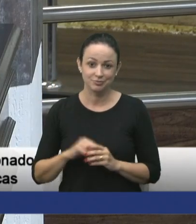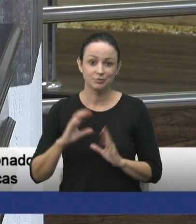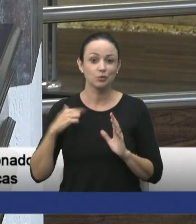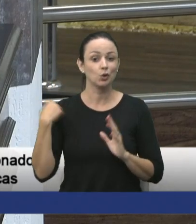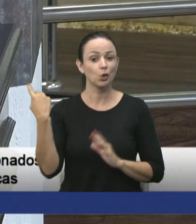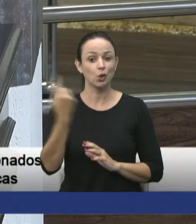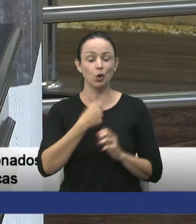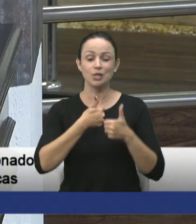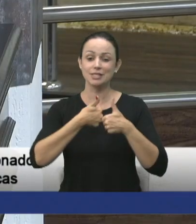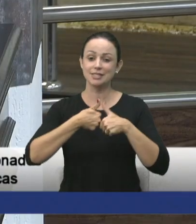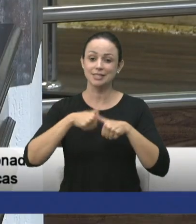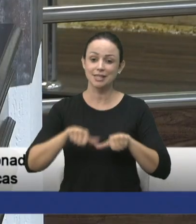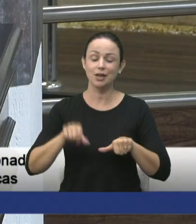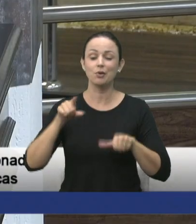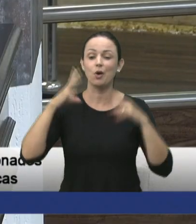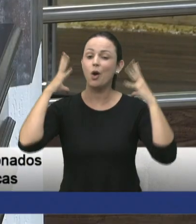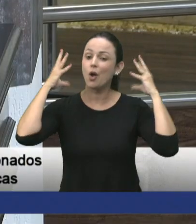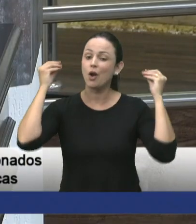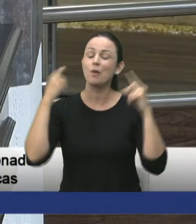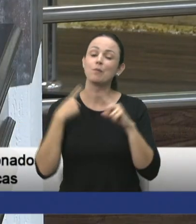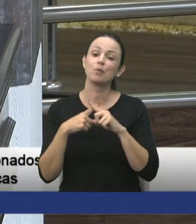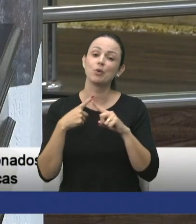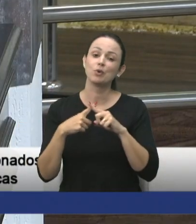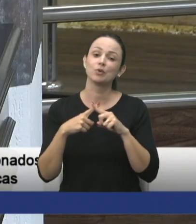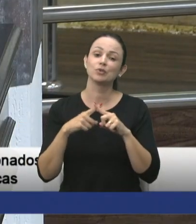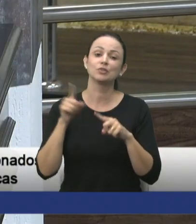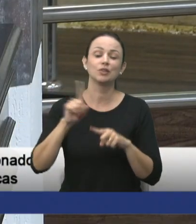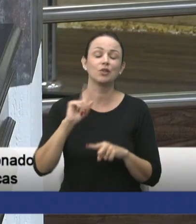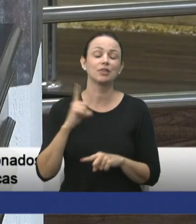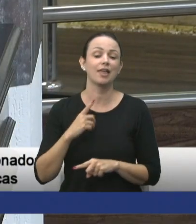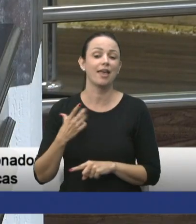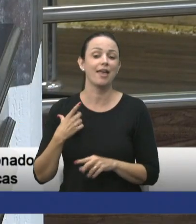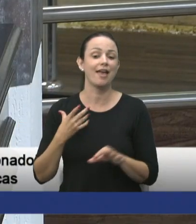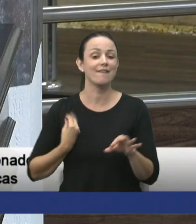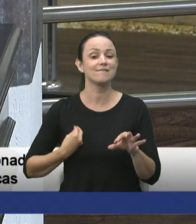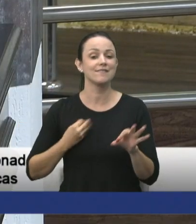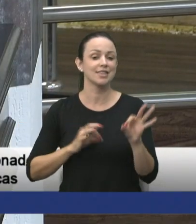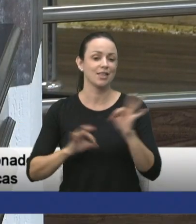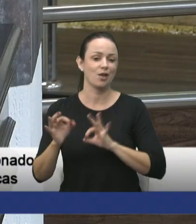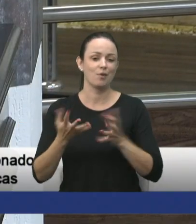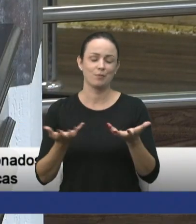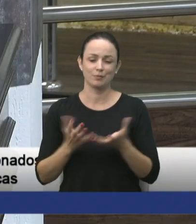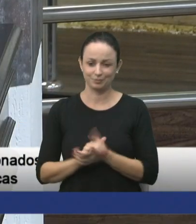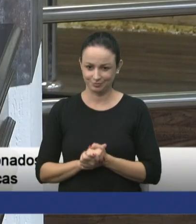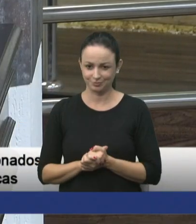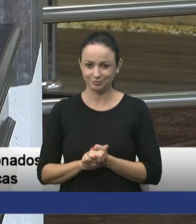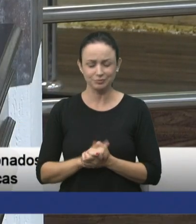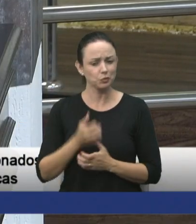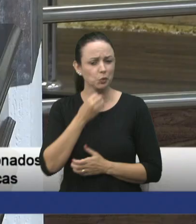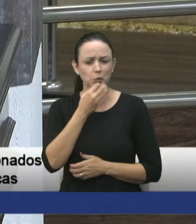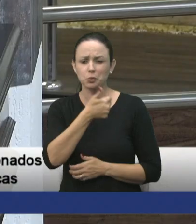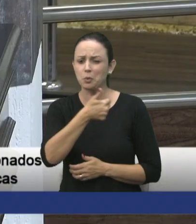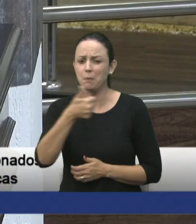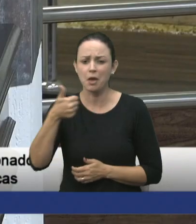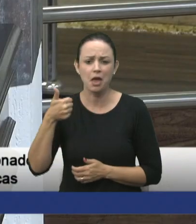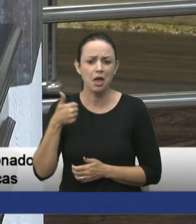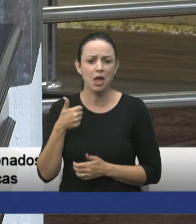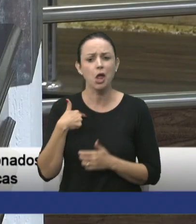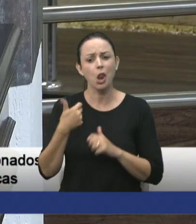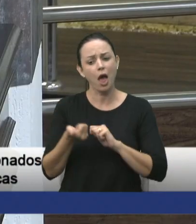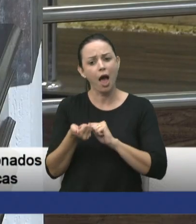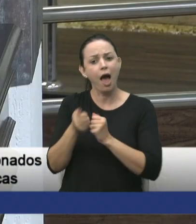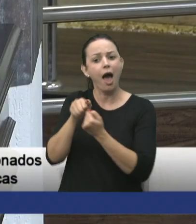Holanda, porque a maioria das pessoas não tem a vida como planejou. E está tudo bem. nos adaptarmos e